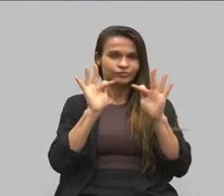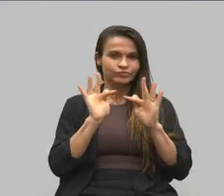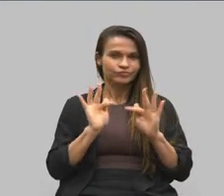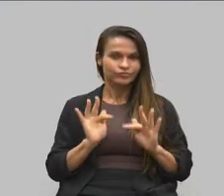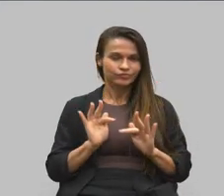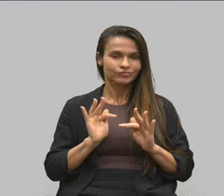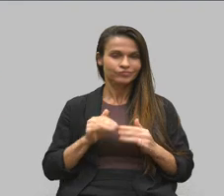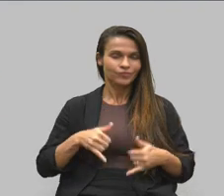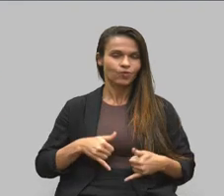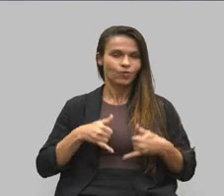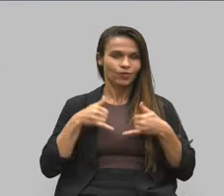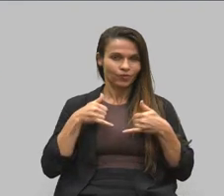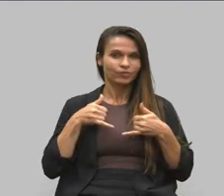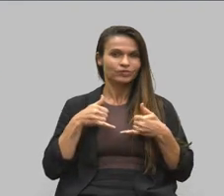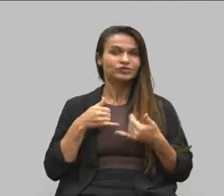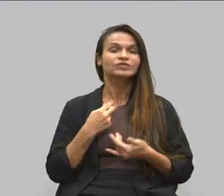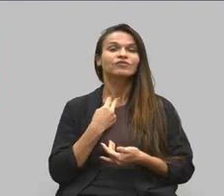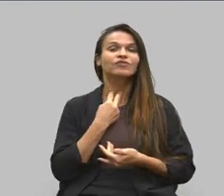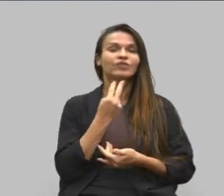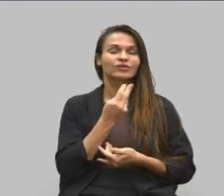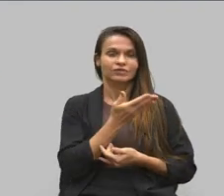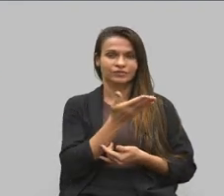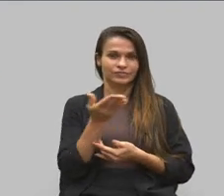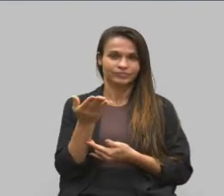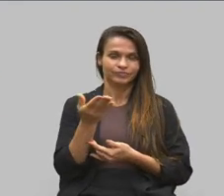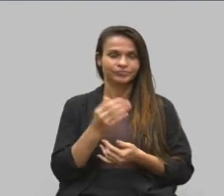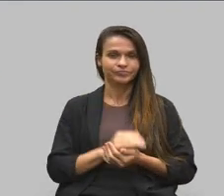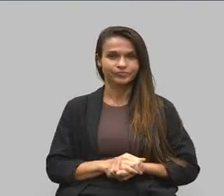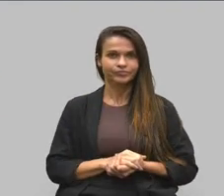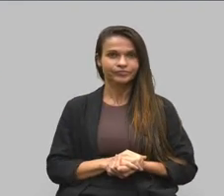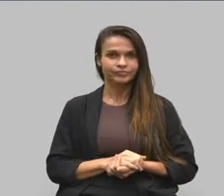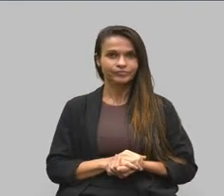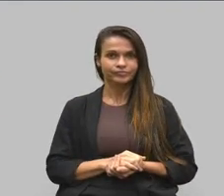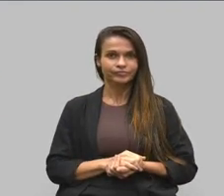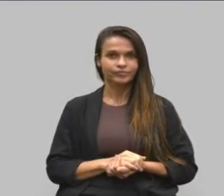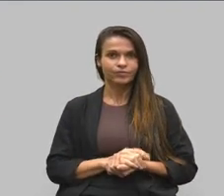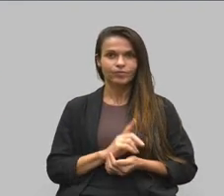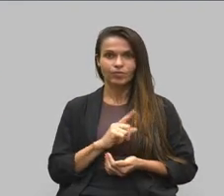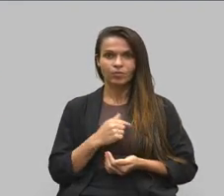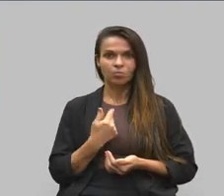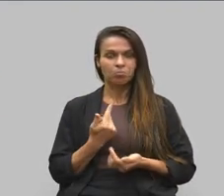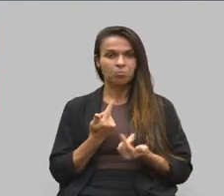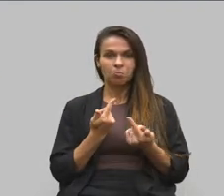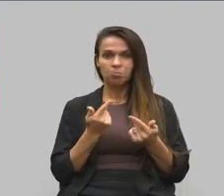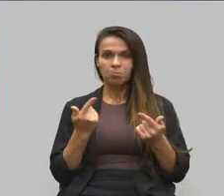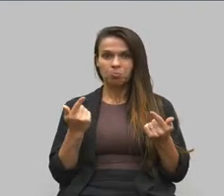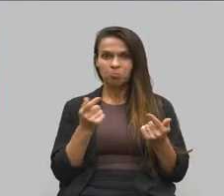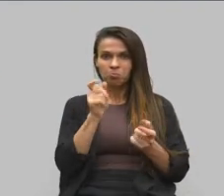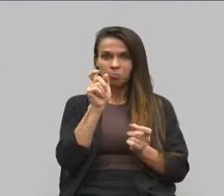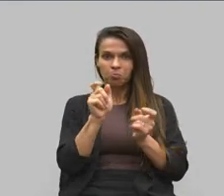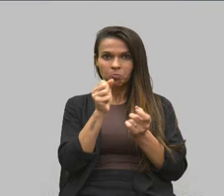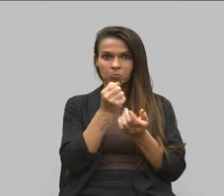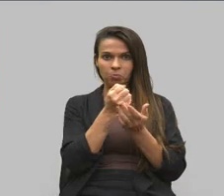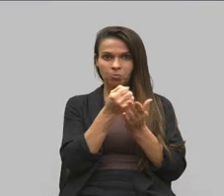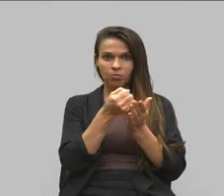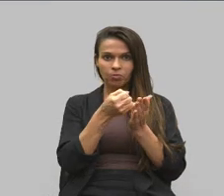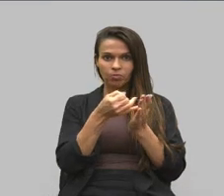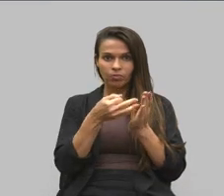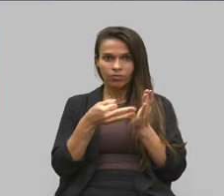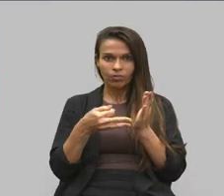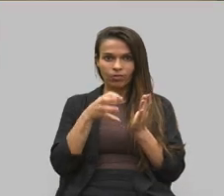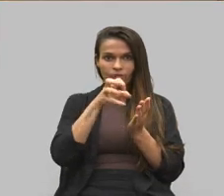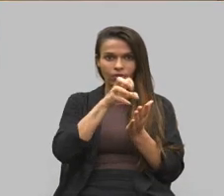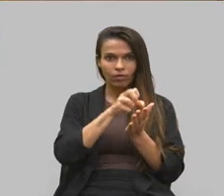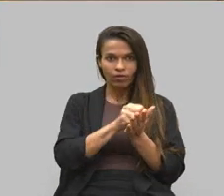de vocês eh tendo em vista que nós não temos mais ninguém inscrito Mas Alguém gostaria de